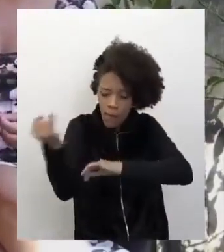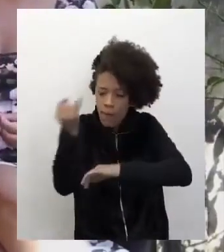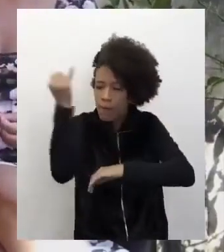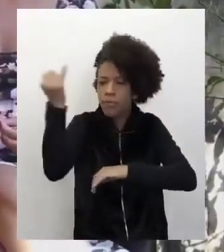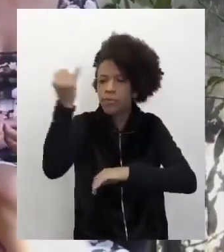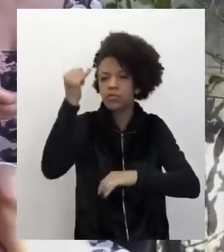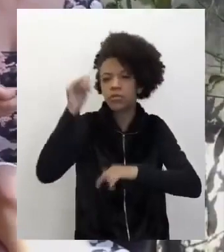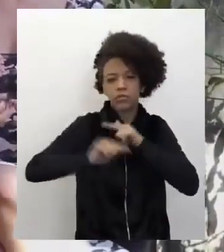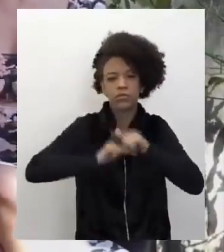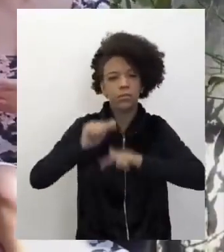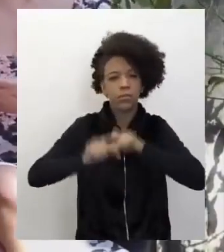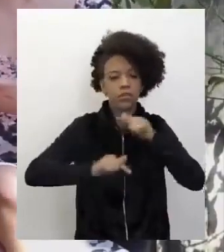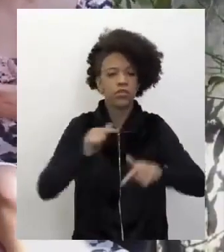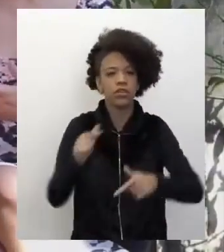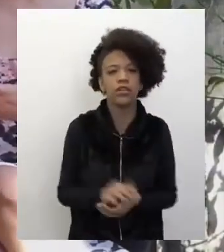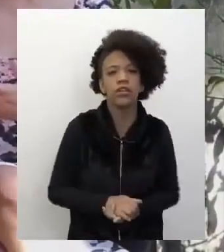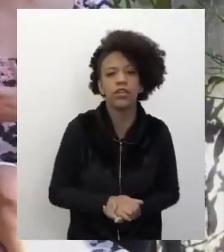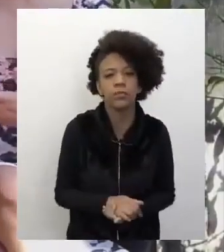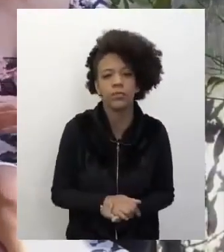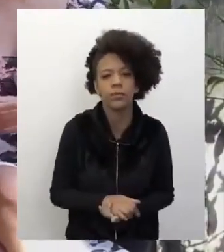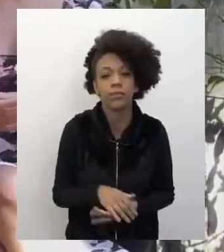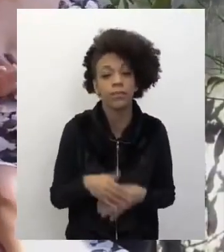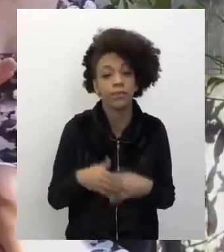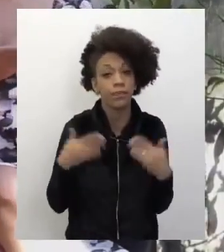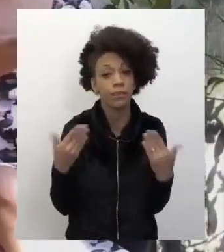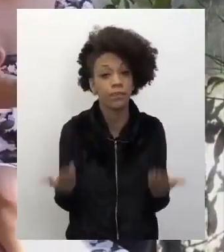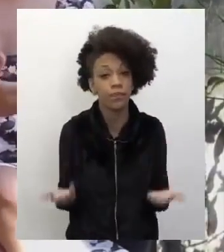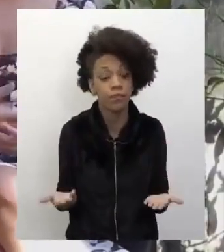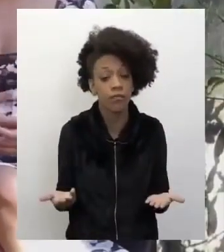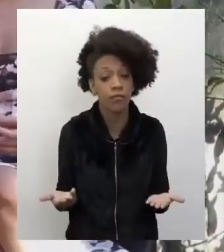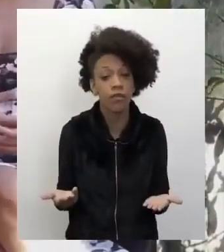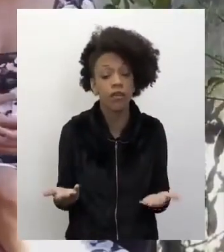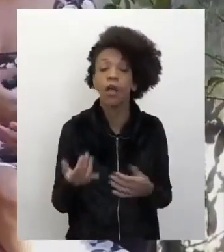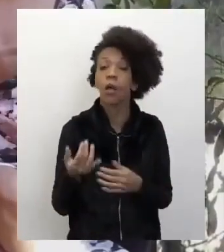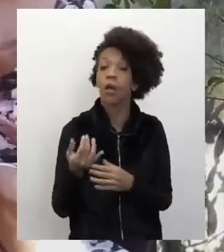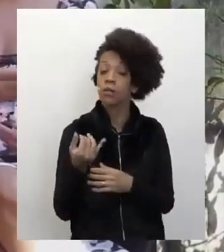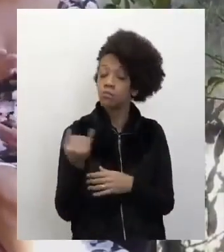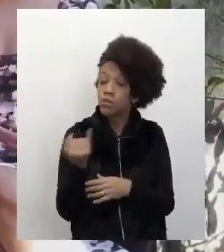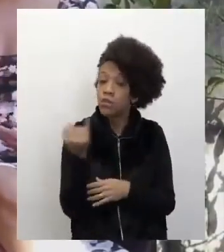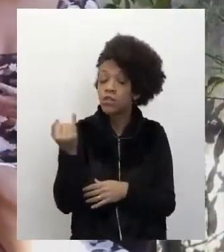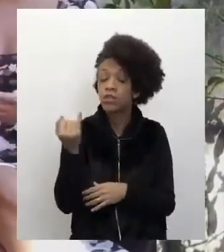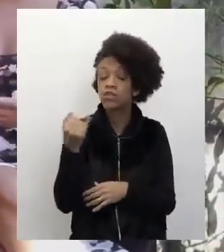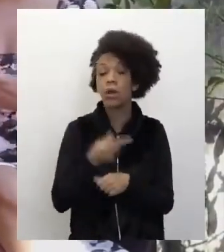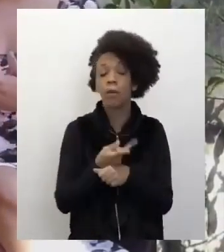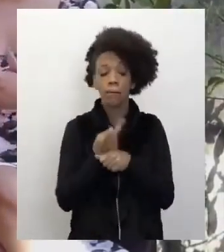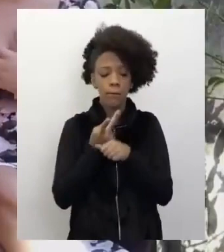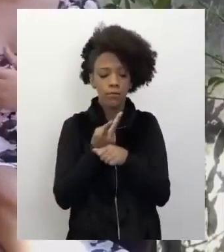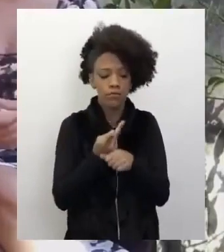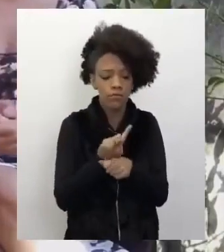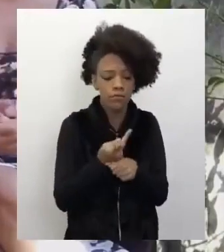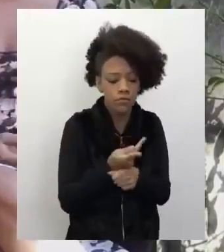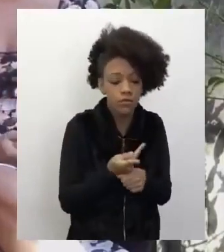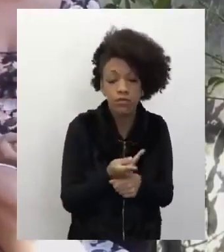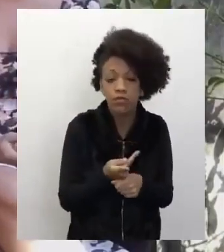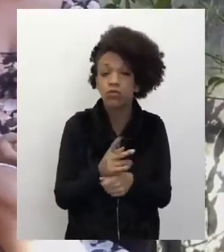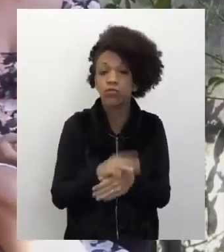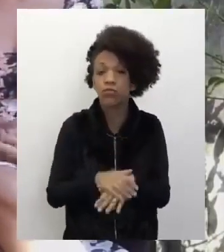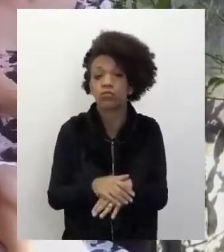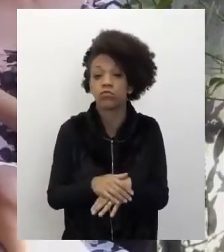trabalho. Já informações sobre vegetação podem ser muito úteis para fiscalizar áreas de proteção